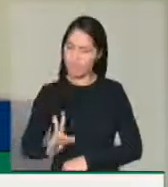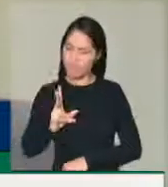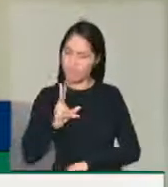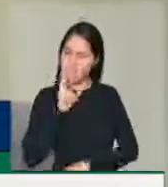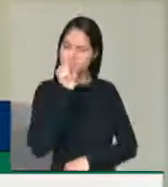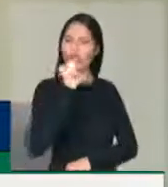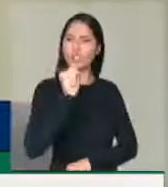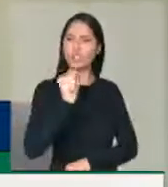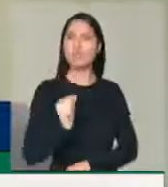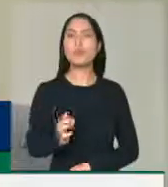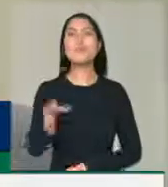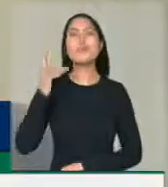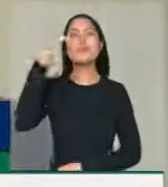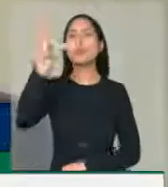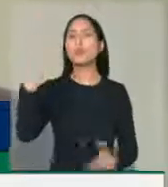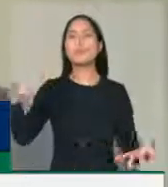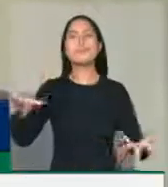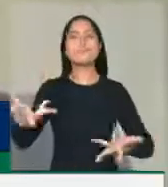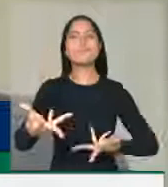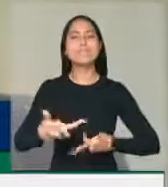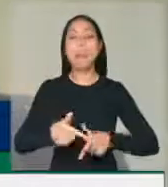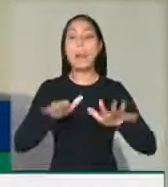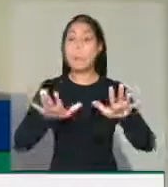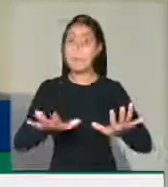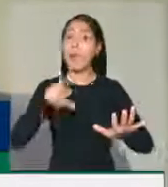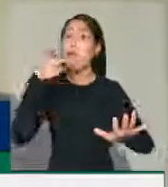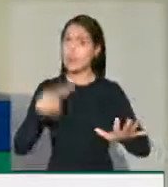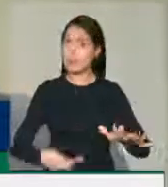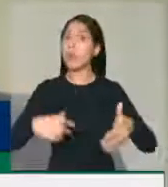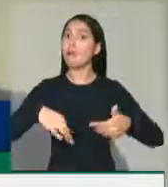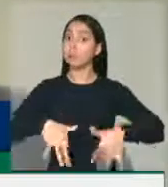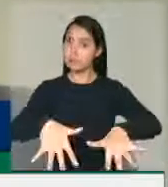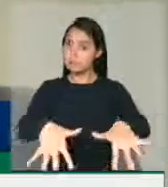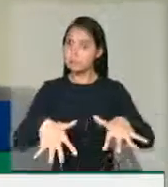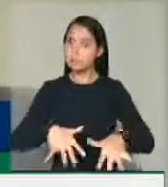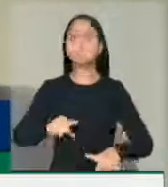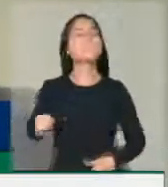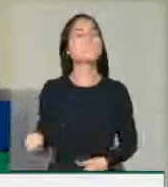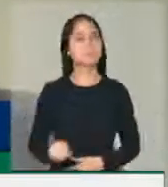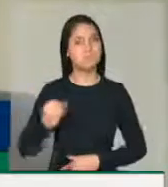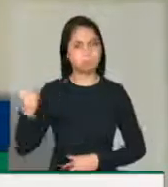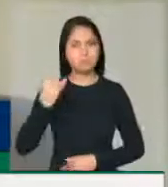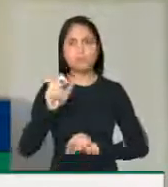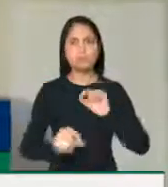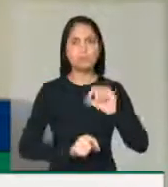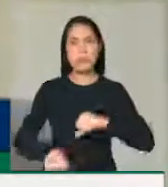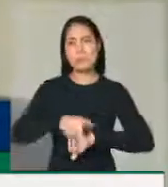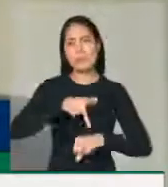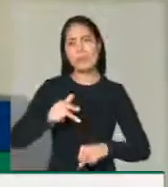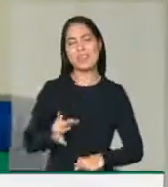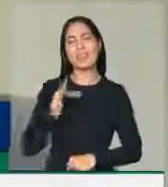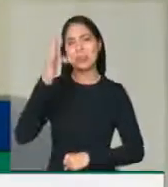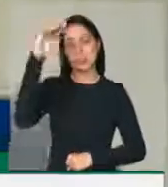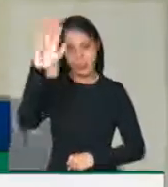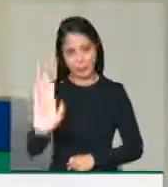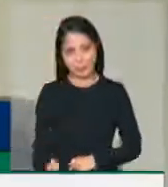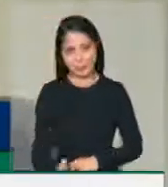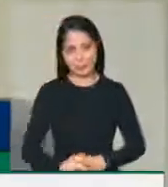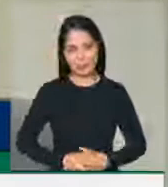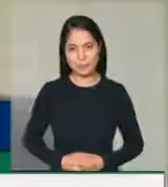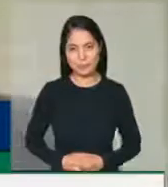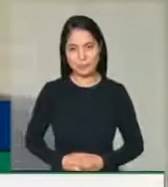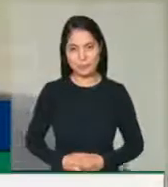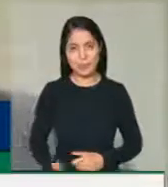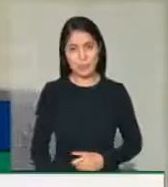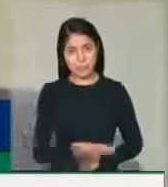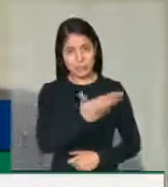papel da câmara dos deputados será fundamental para garantir e nortear o futuro da nossa nação mostrar essa